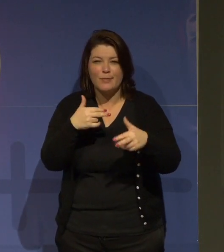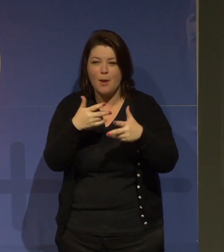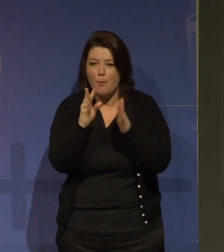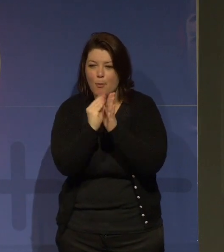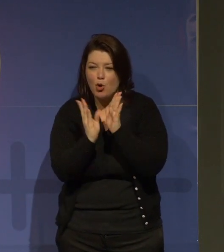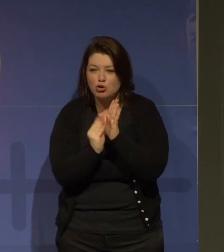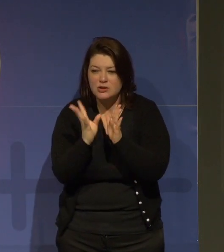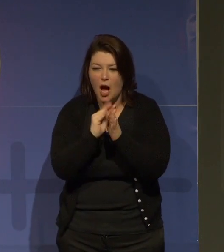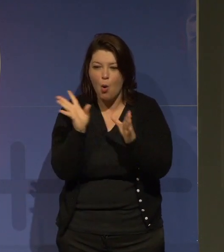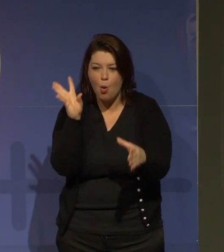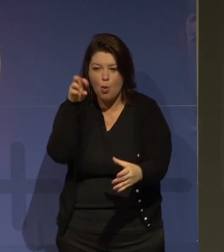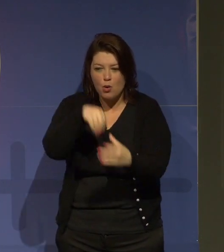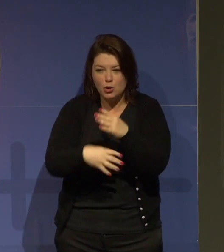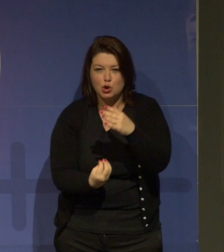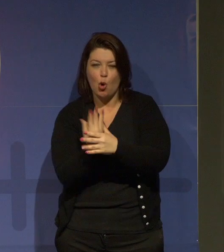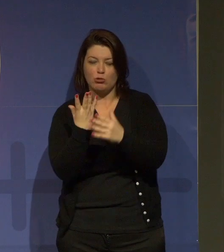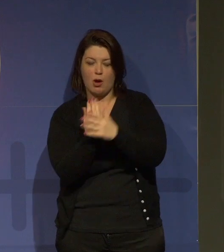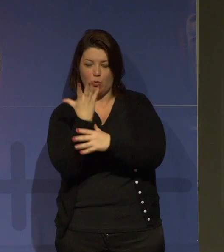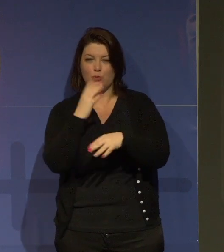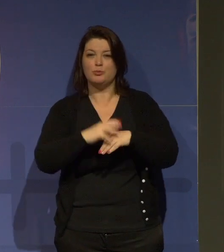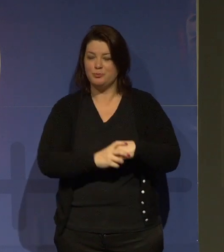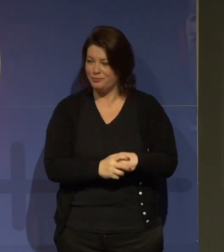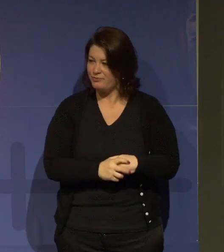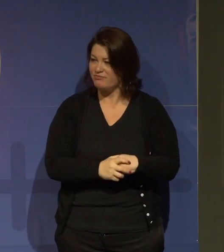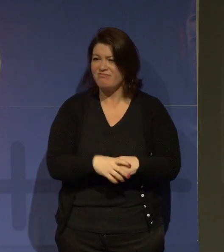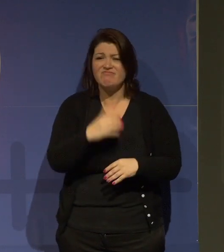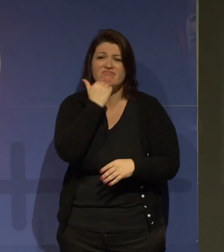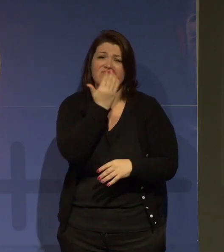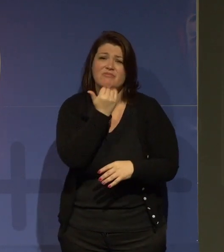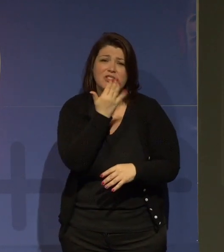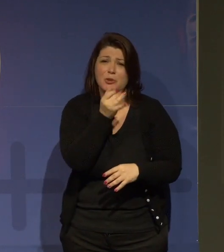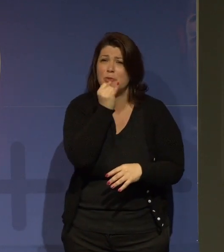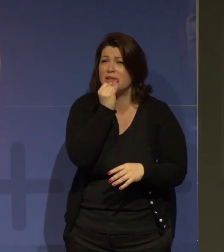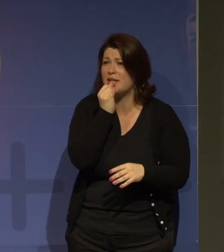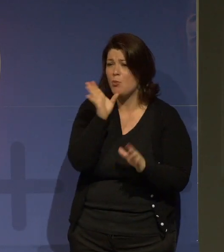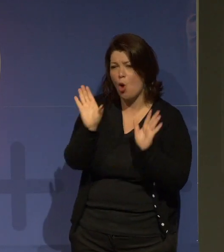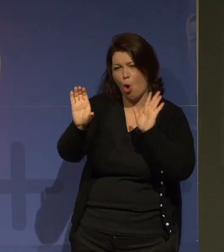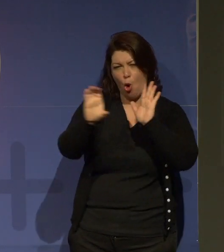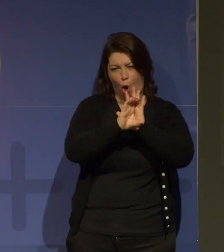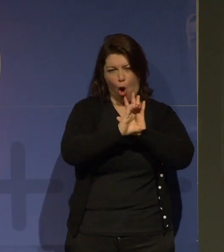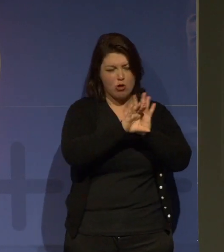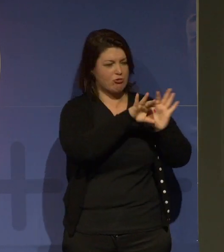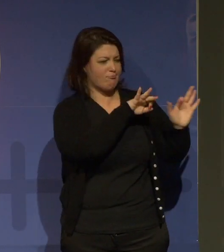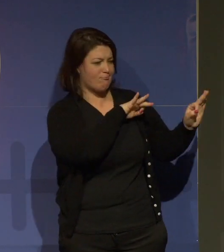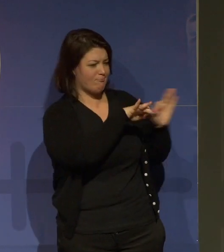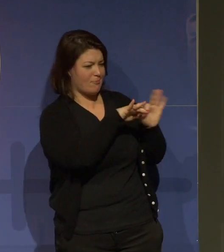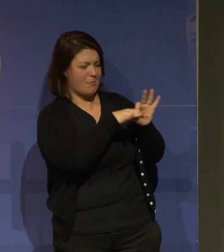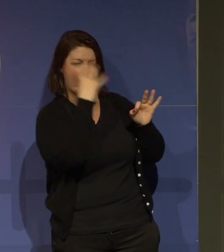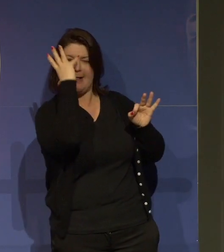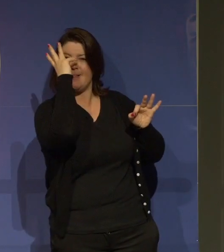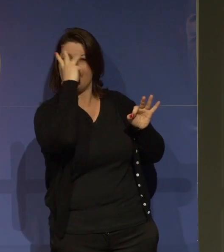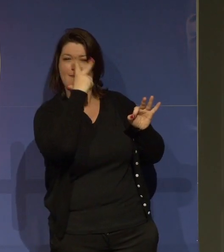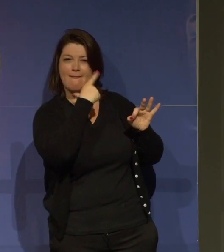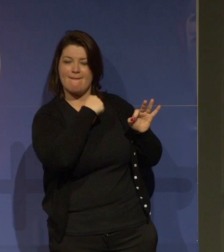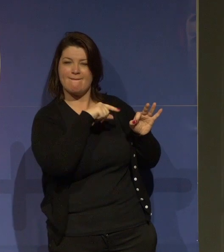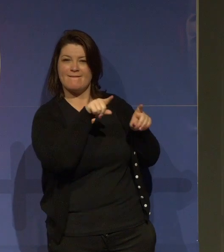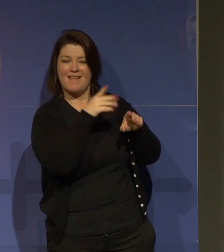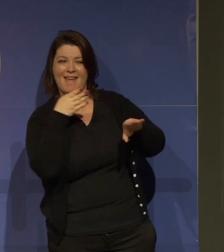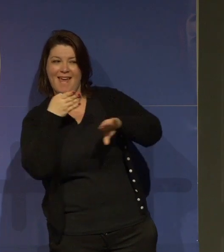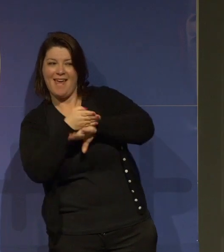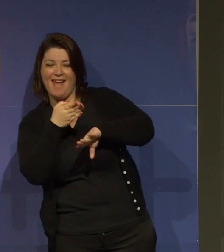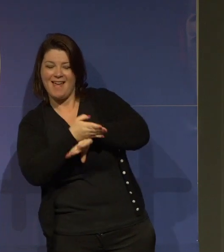Não adianta o desenvolvedor estar ali, preparar aquele código lindo, que vai ser perfeitamente acessado pelas